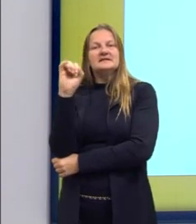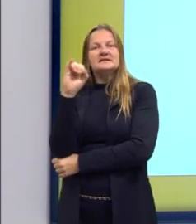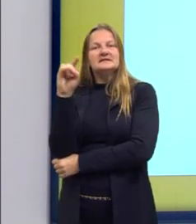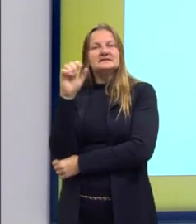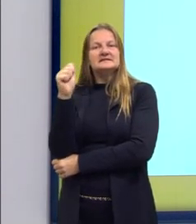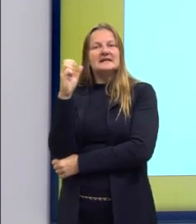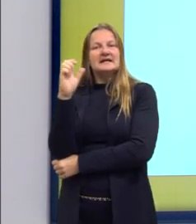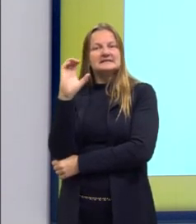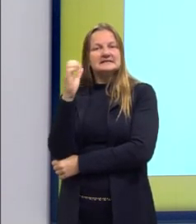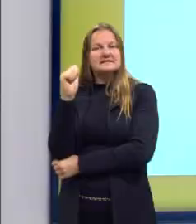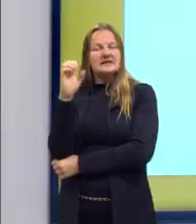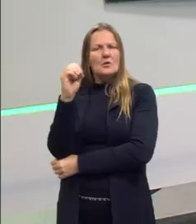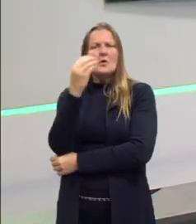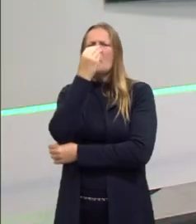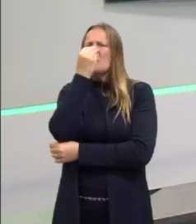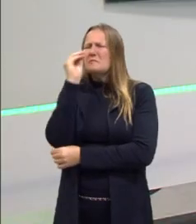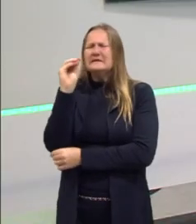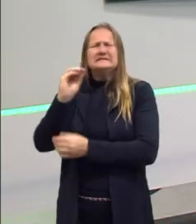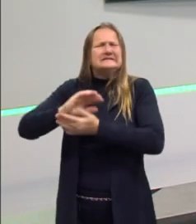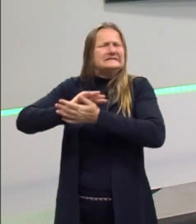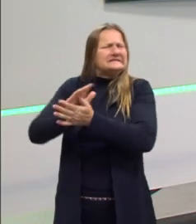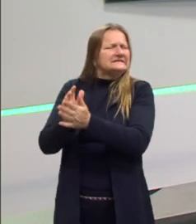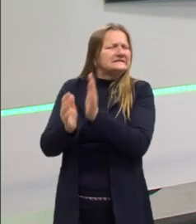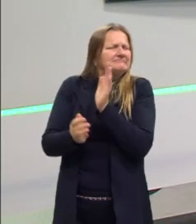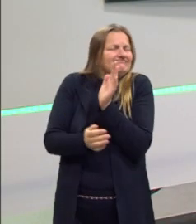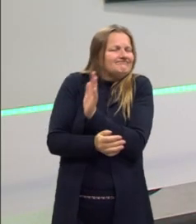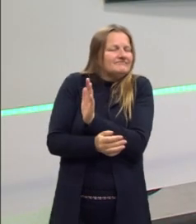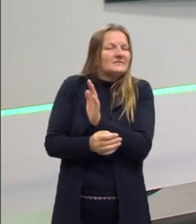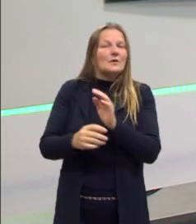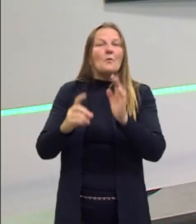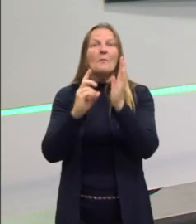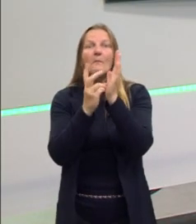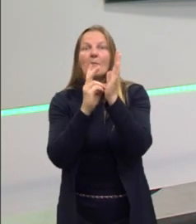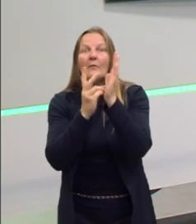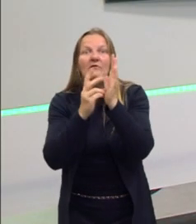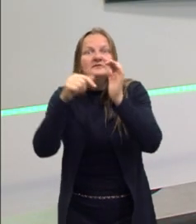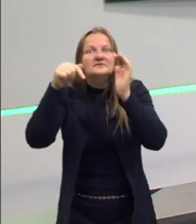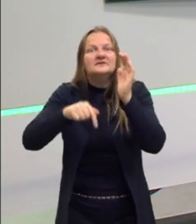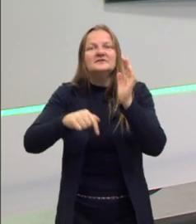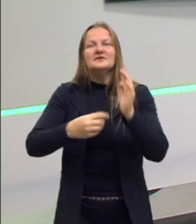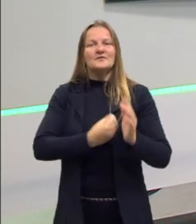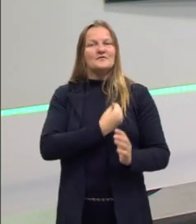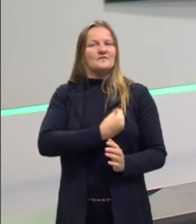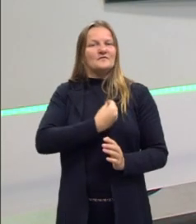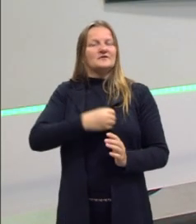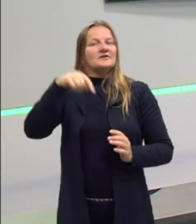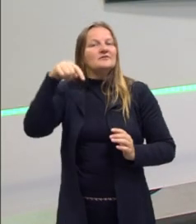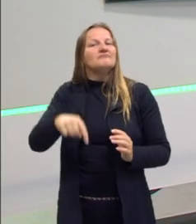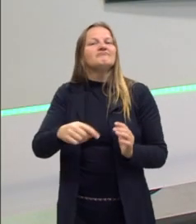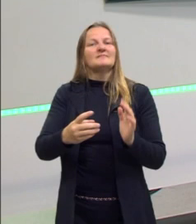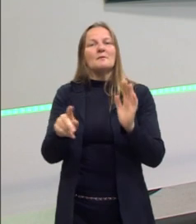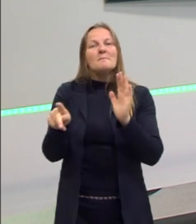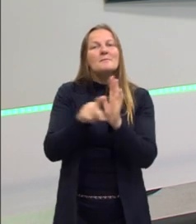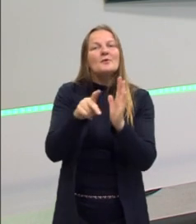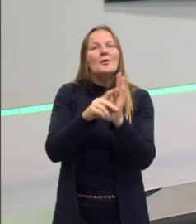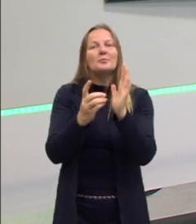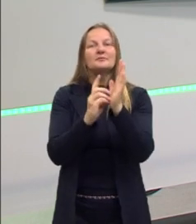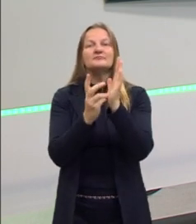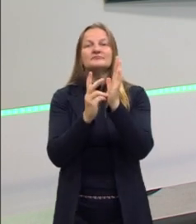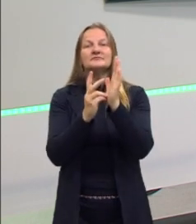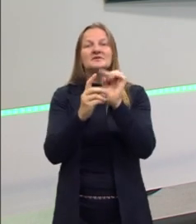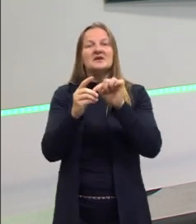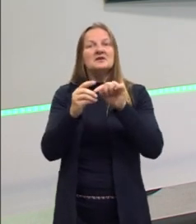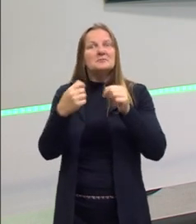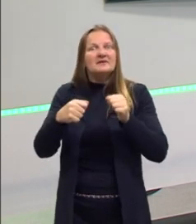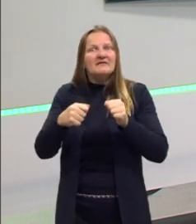tá sendo extremamente preconceituoso com os povos indígenas que vivem na já viviam aqui porque a gente está dizendo